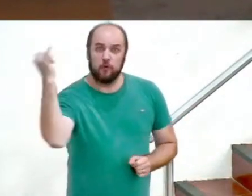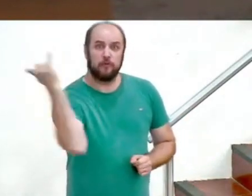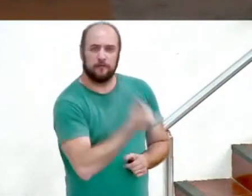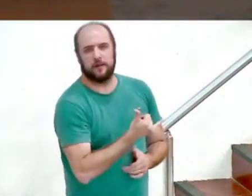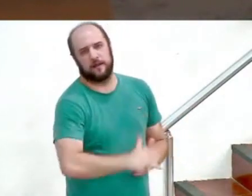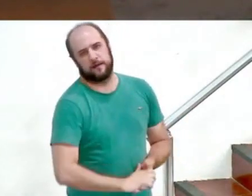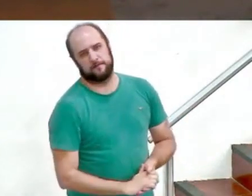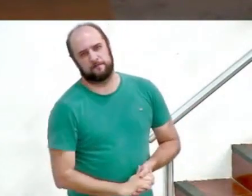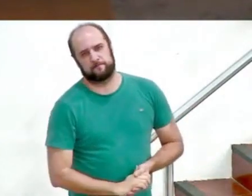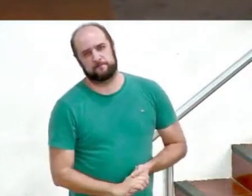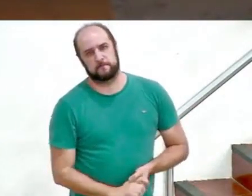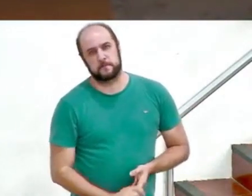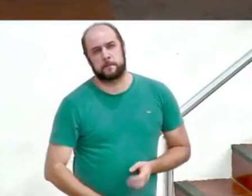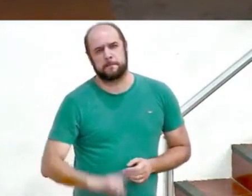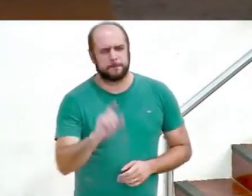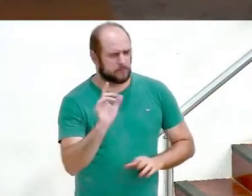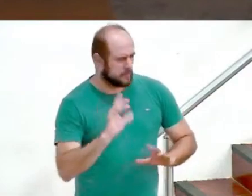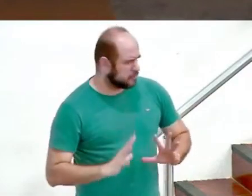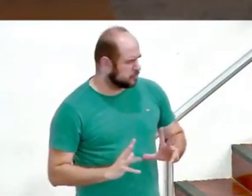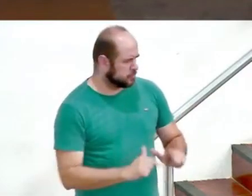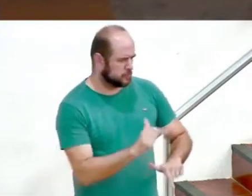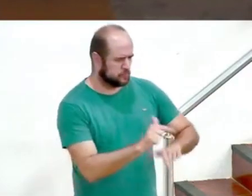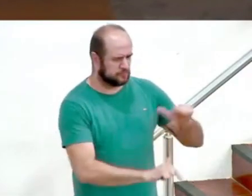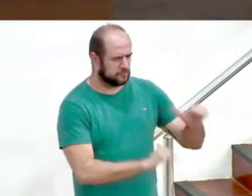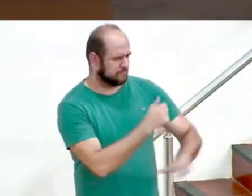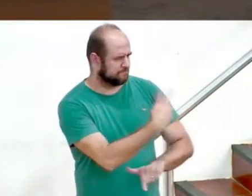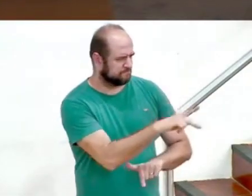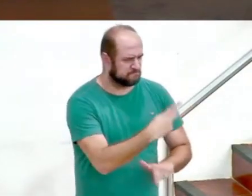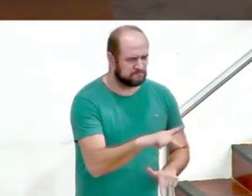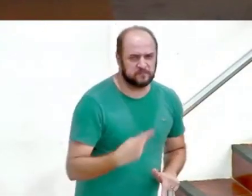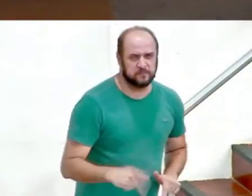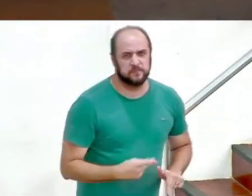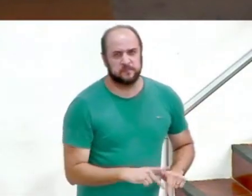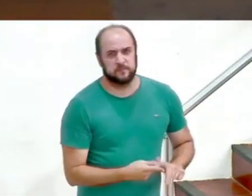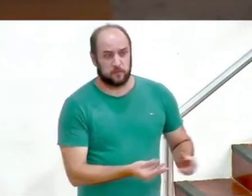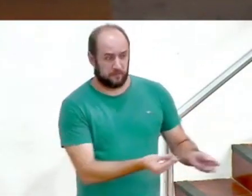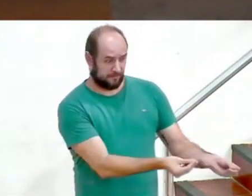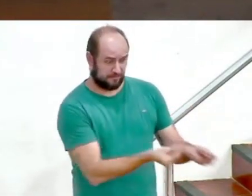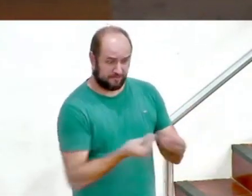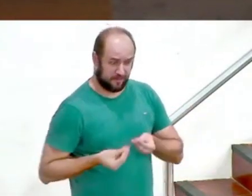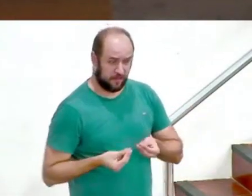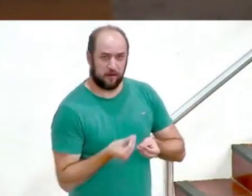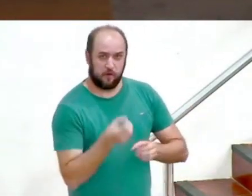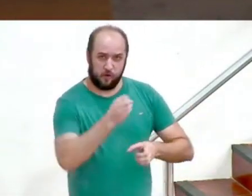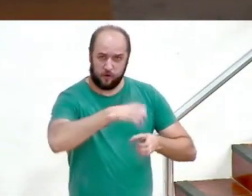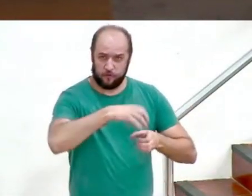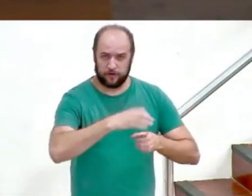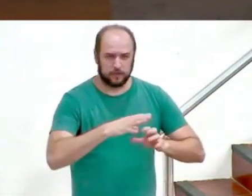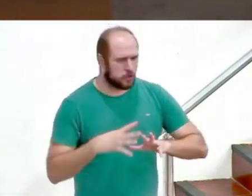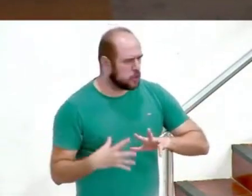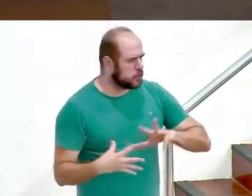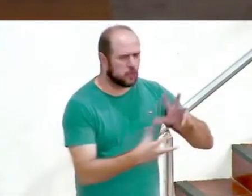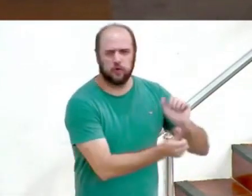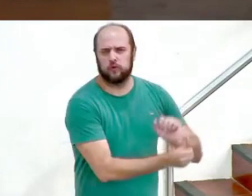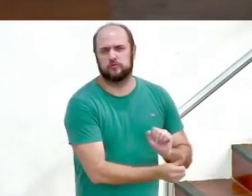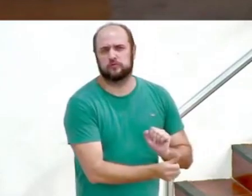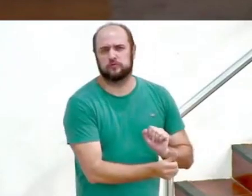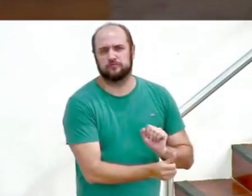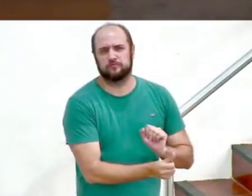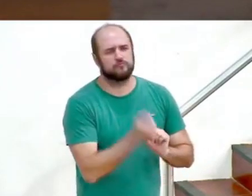Senhor. Assim é toda a obra das suas mãos, e o que ali oferecem. Tudo